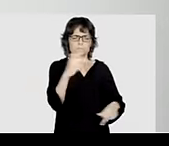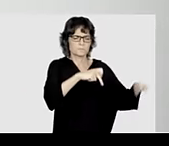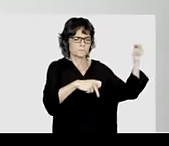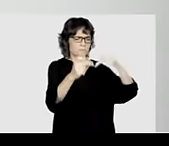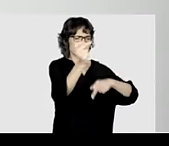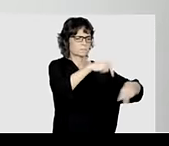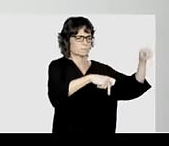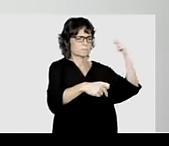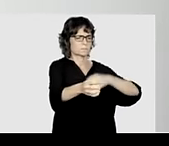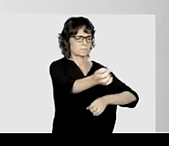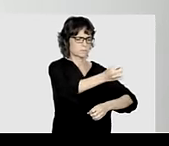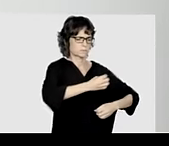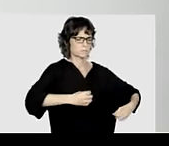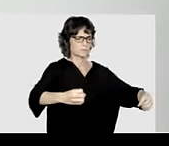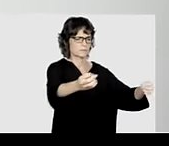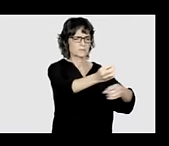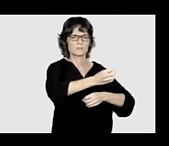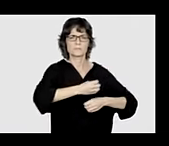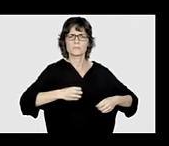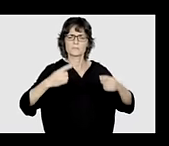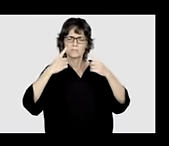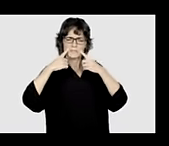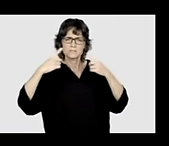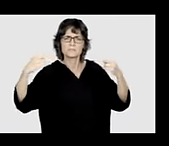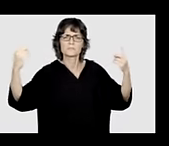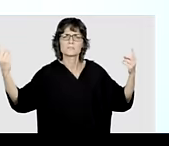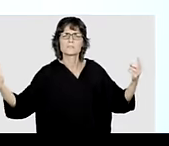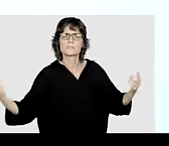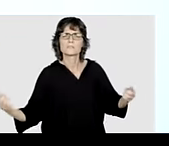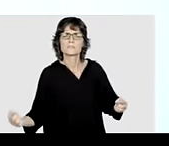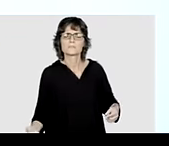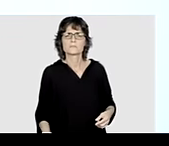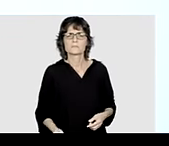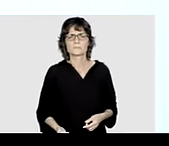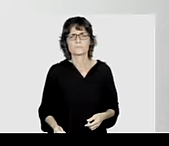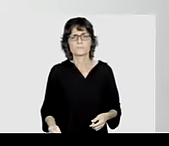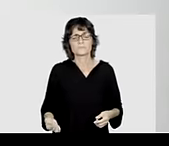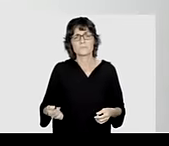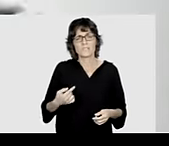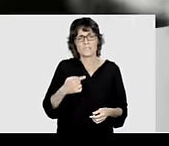Tivesse passado.